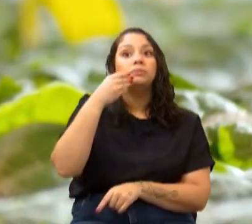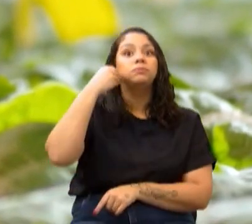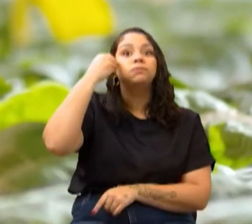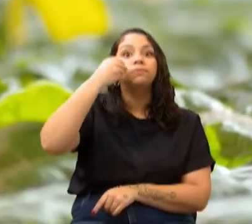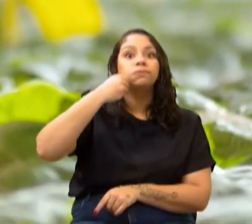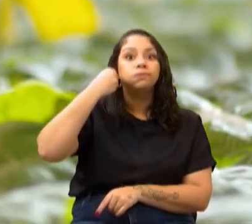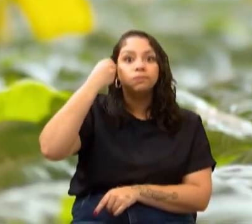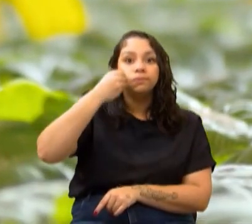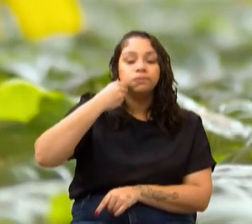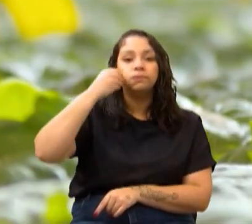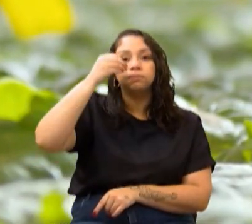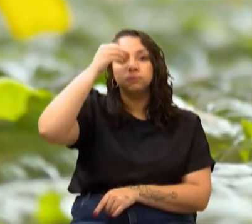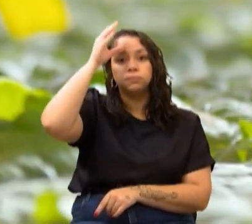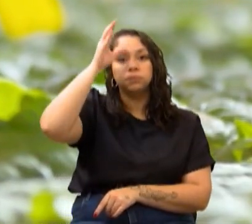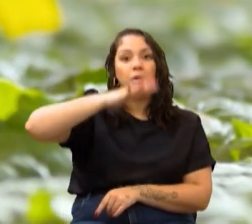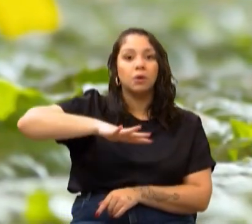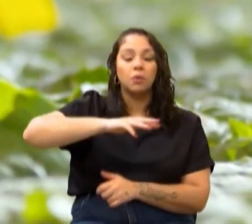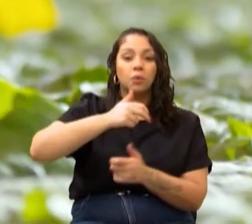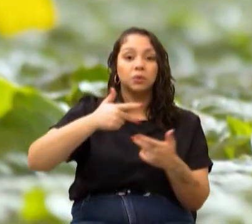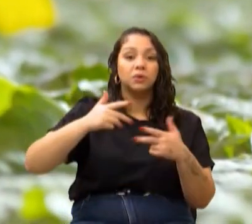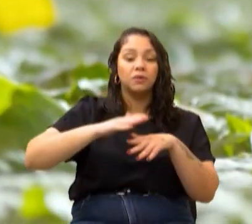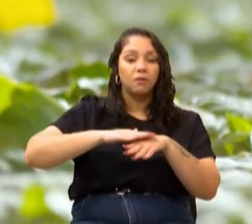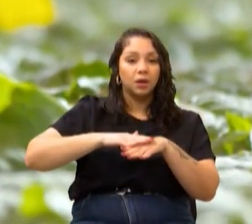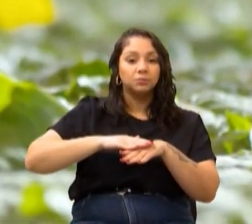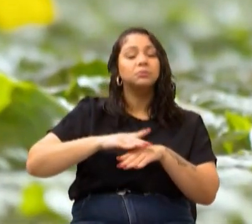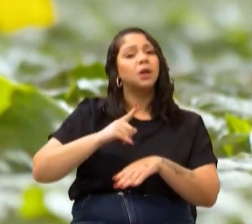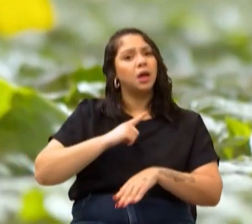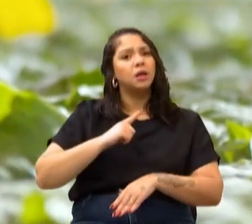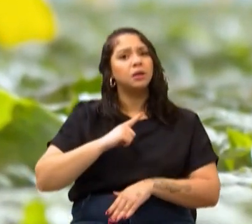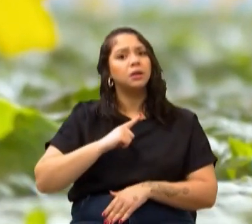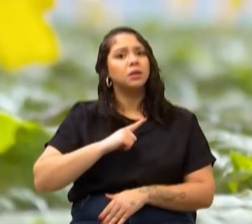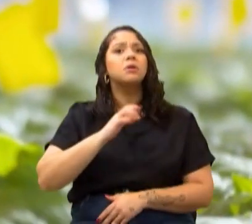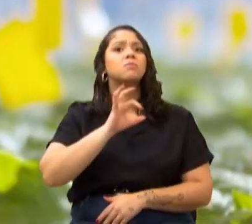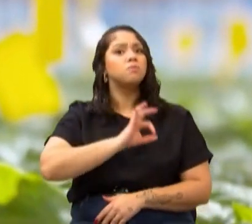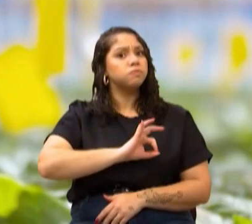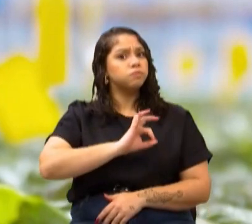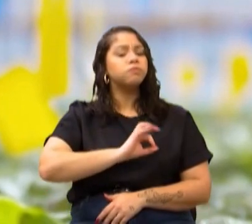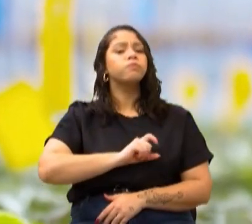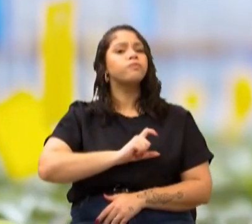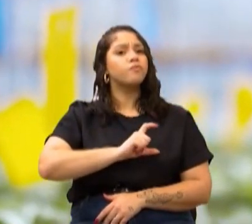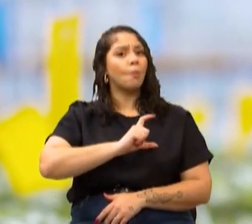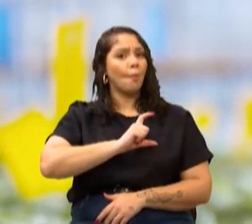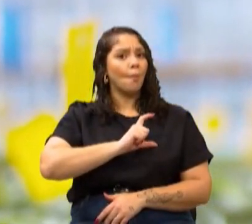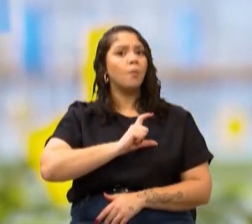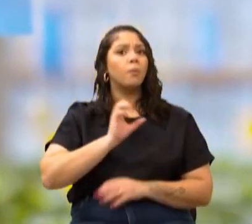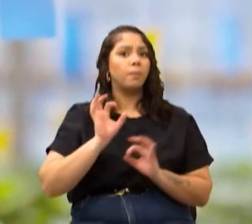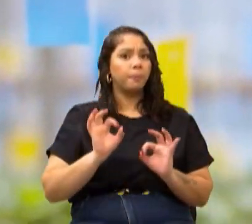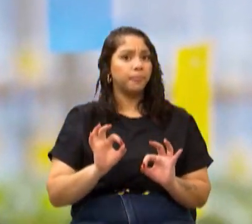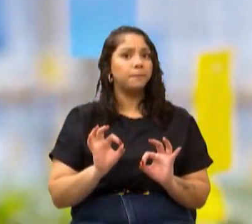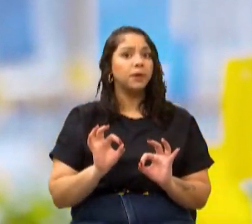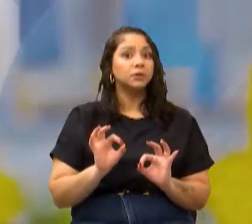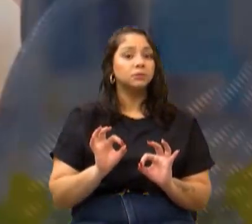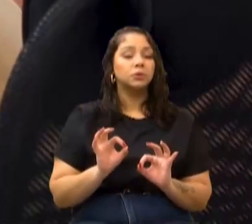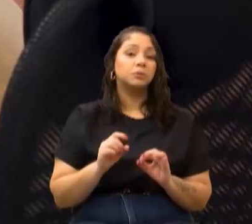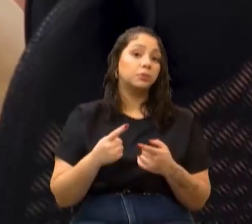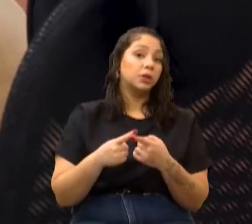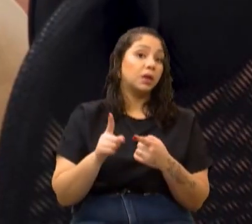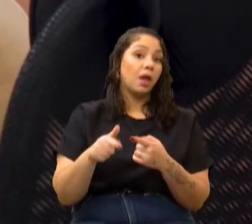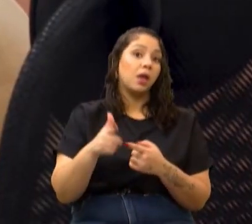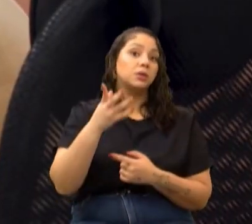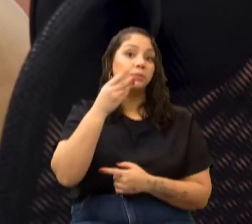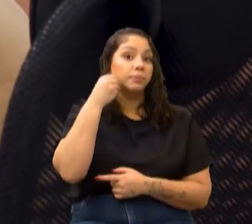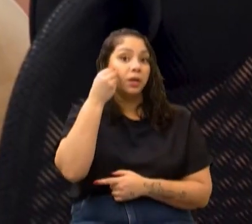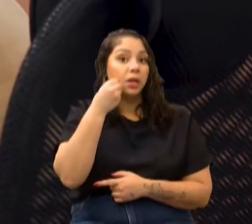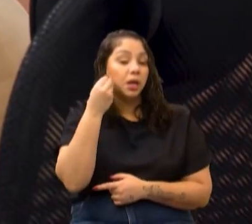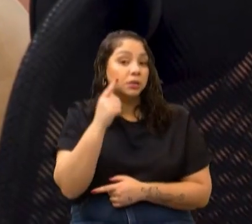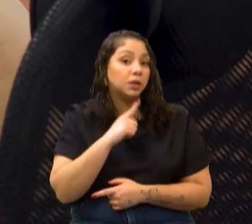né, mais propriedade, né, naquilo que a gente faz, a gente tem uma remuneração maior, né? Por uma